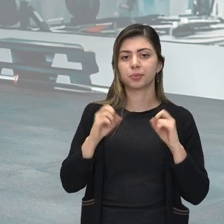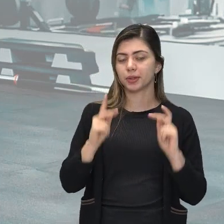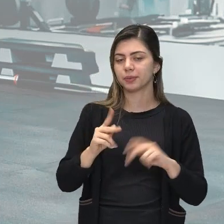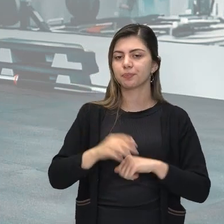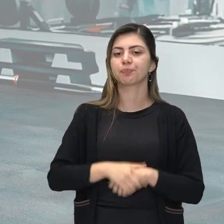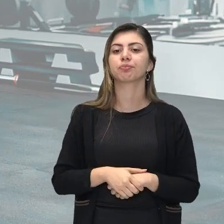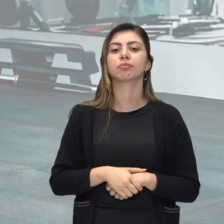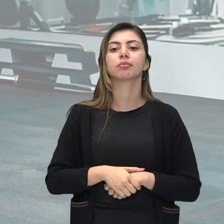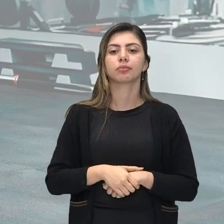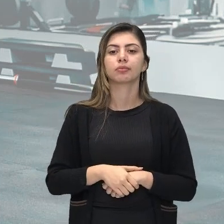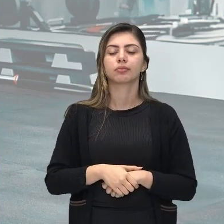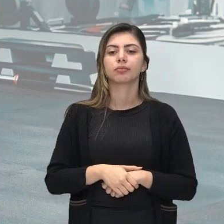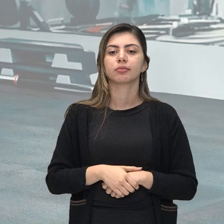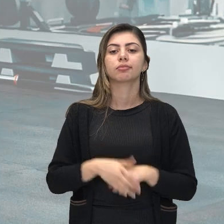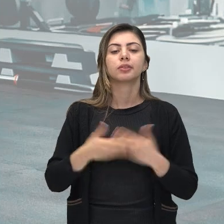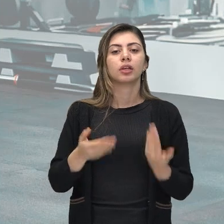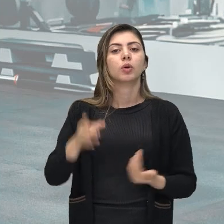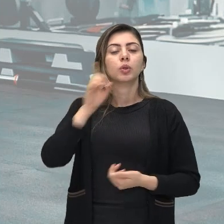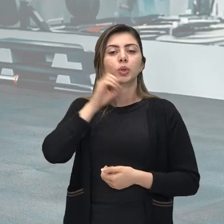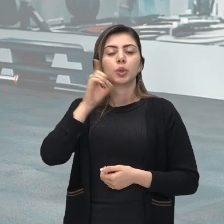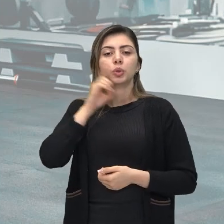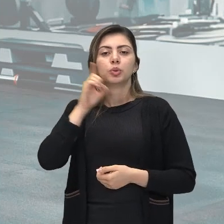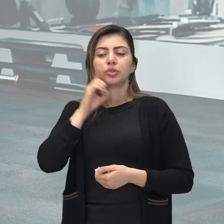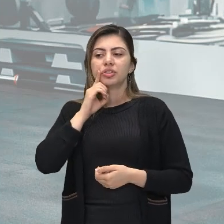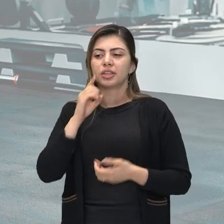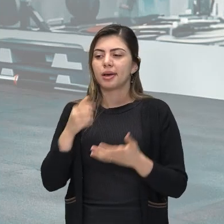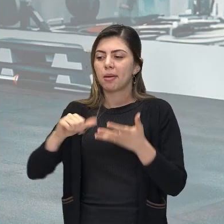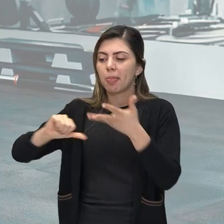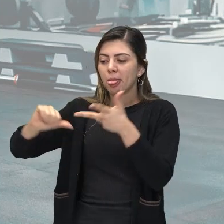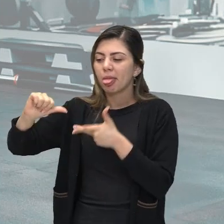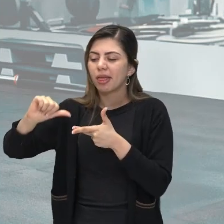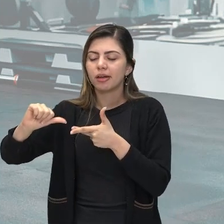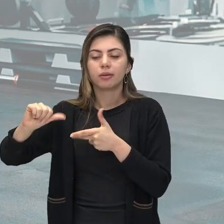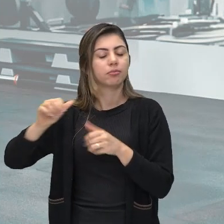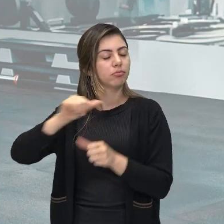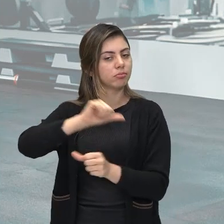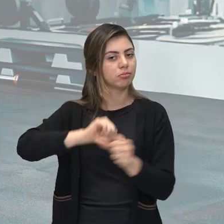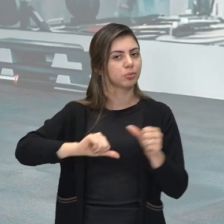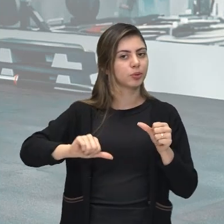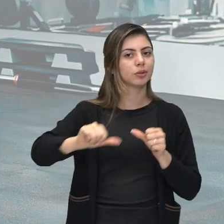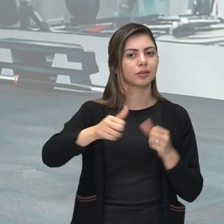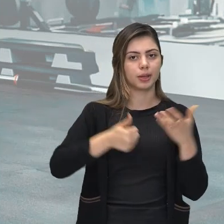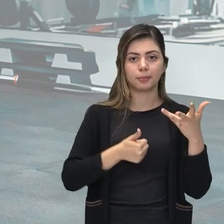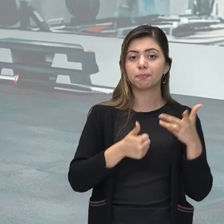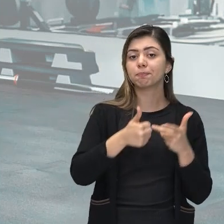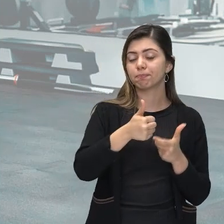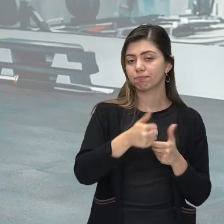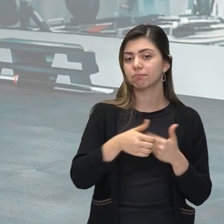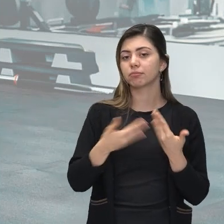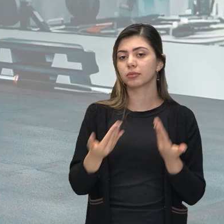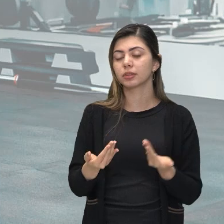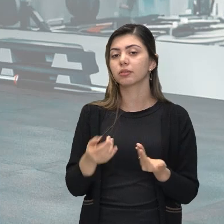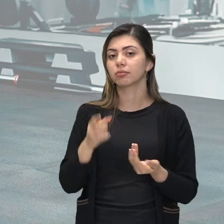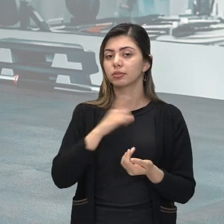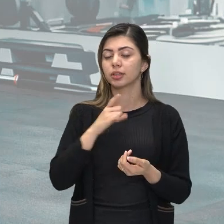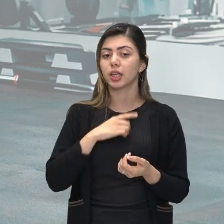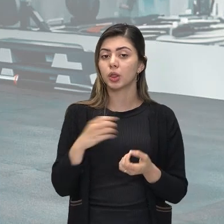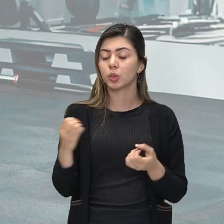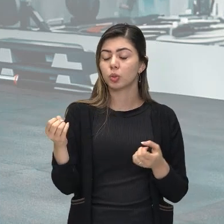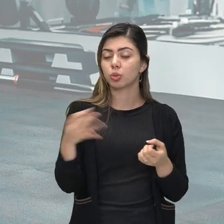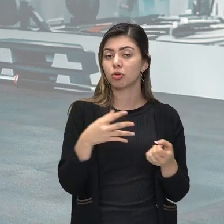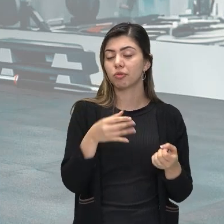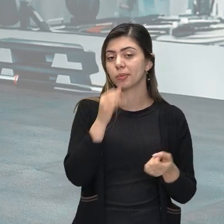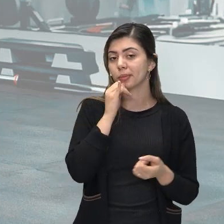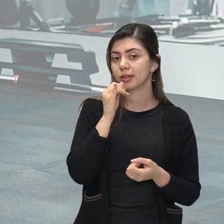Mudar hábitos no seu dia a dia, né? Tirar aqueles hábitos mais nocivos do seu dia a dia e começar a incrementar novos hábitos, como,